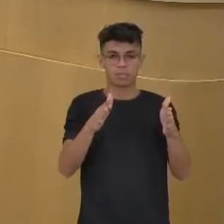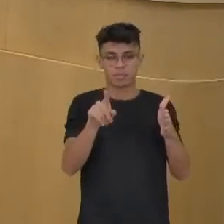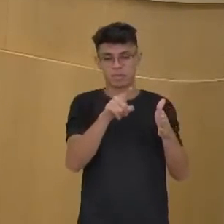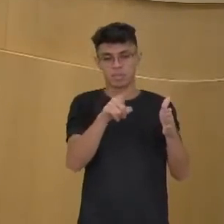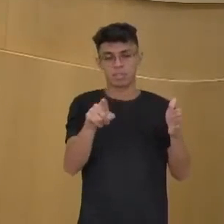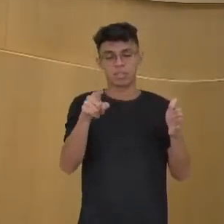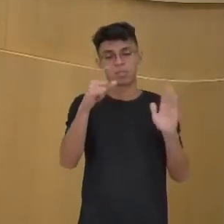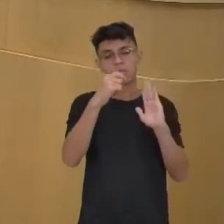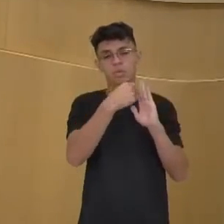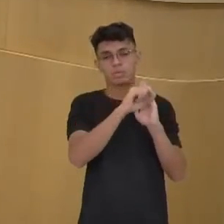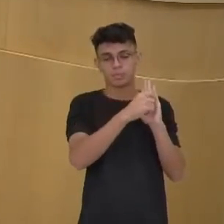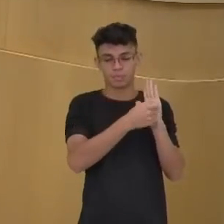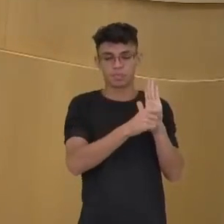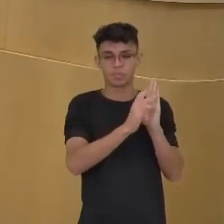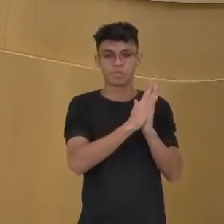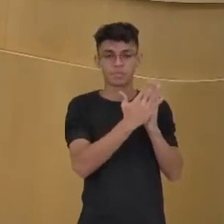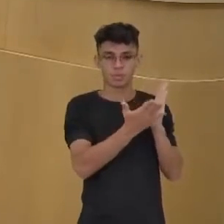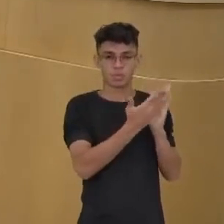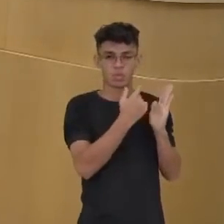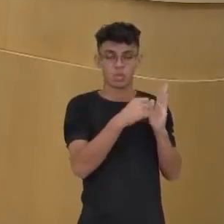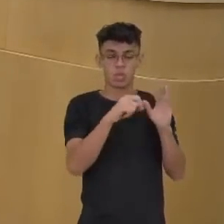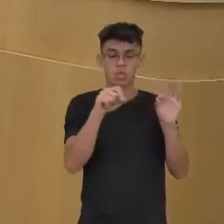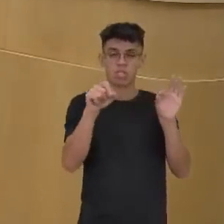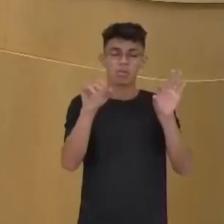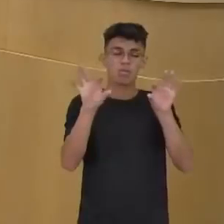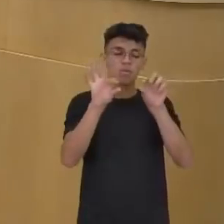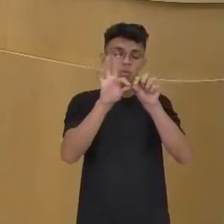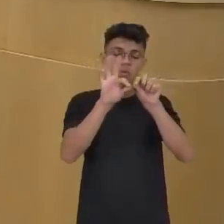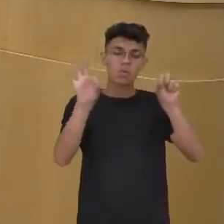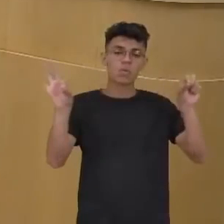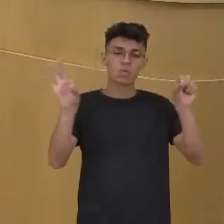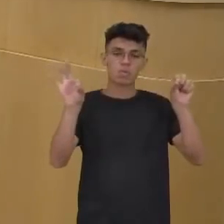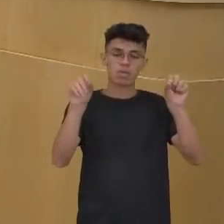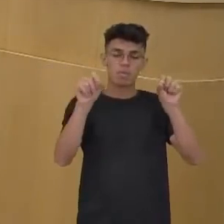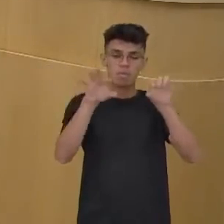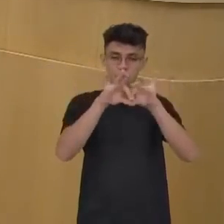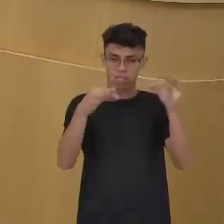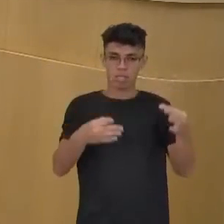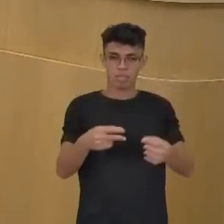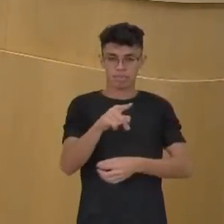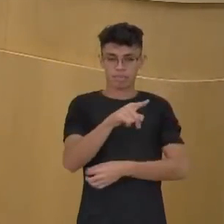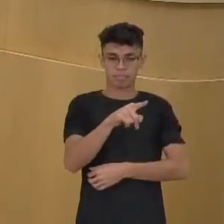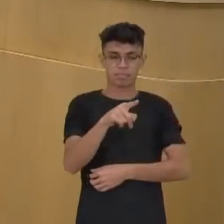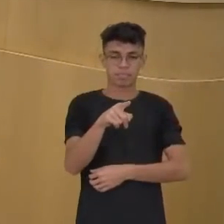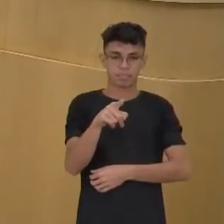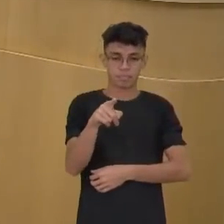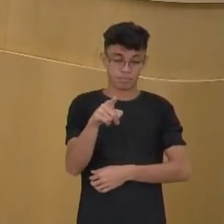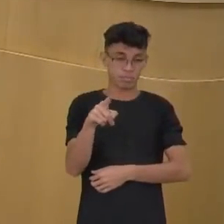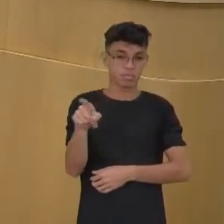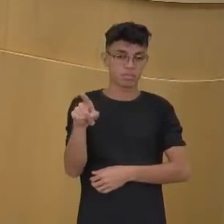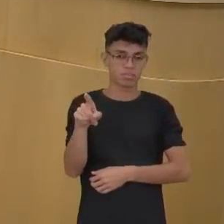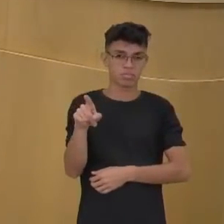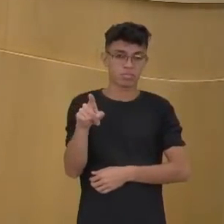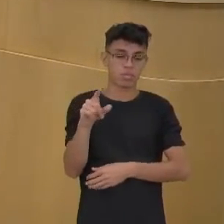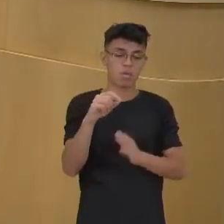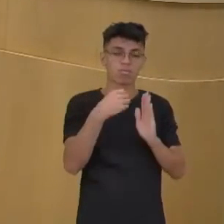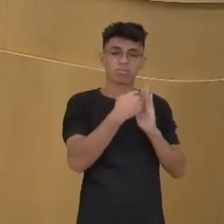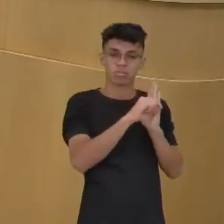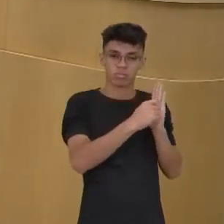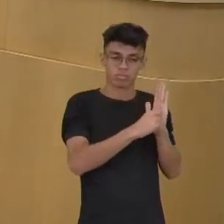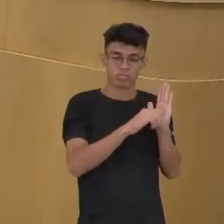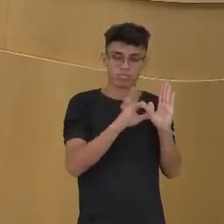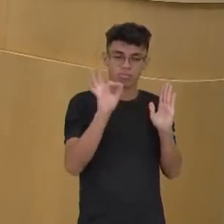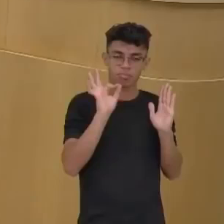vocês anotarem aí no caderno. Eu vou fazer ela bem simplesinha, mas vocês podem caprichar no caderno